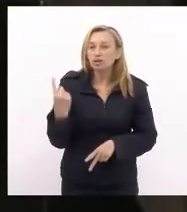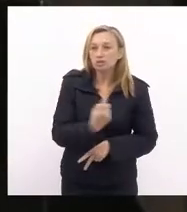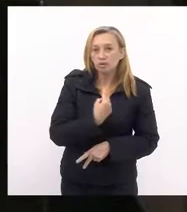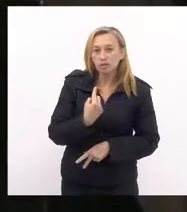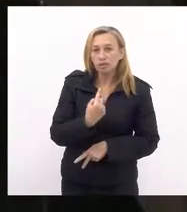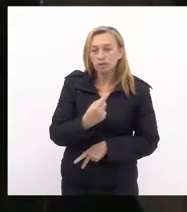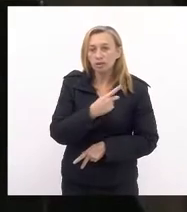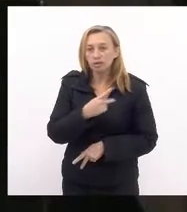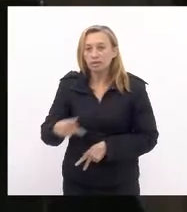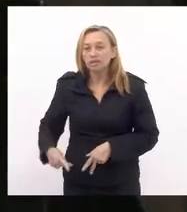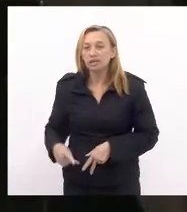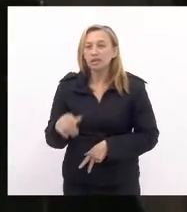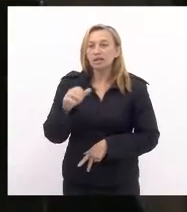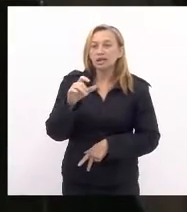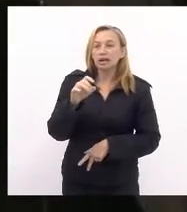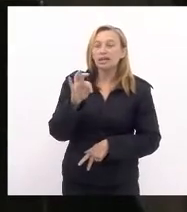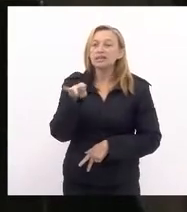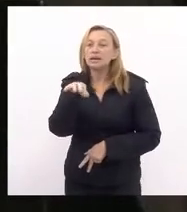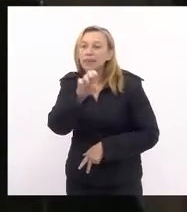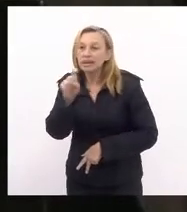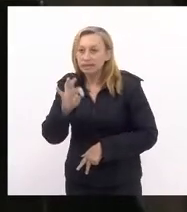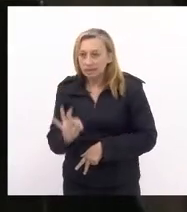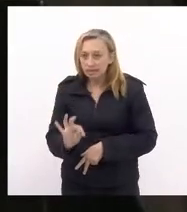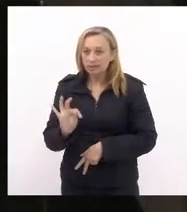doutora Elizabeth Ferraz, abraçou